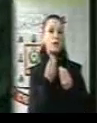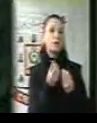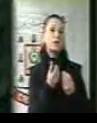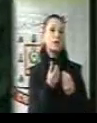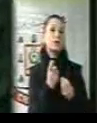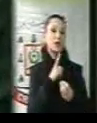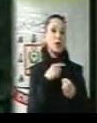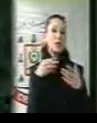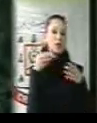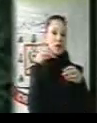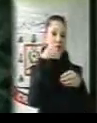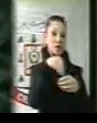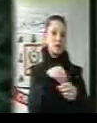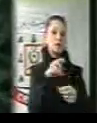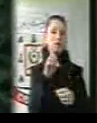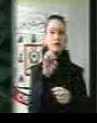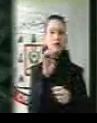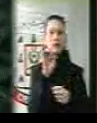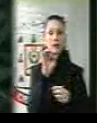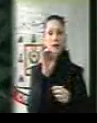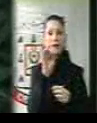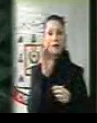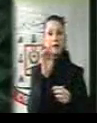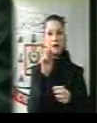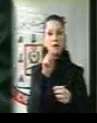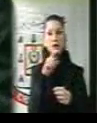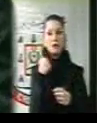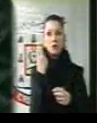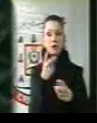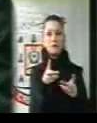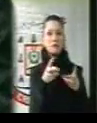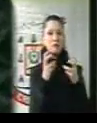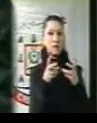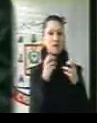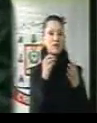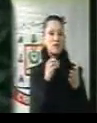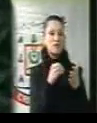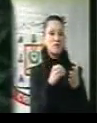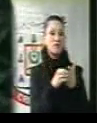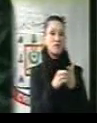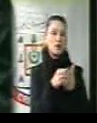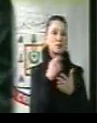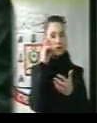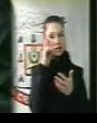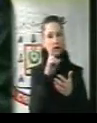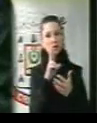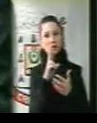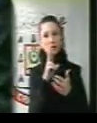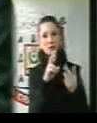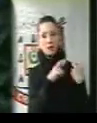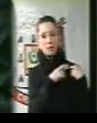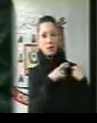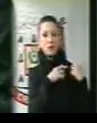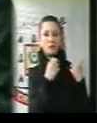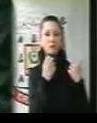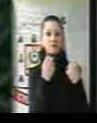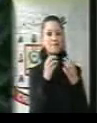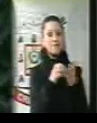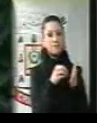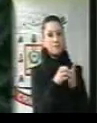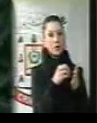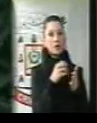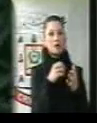mais a gente percebe são, isso no Brasil todo, essa falta de gestão, que muitas áreas são construídas e não são